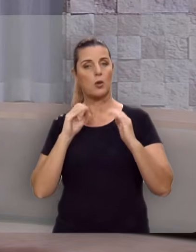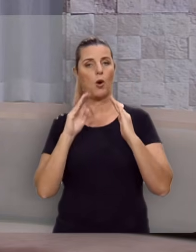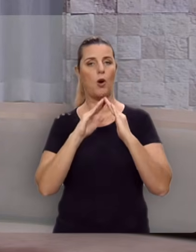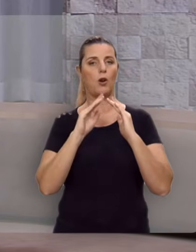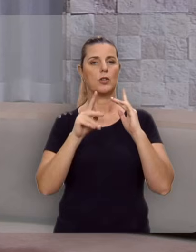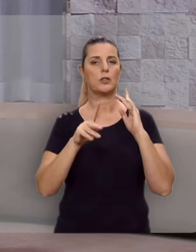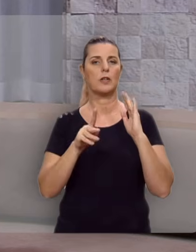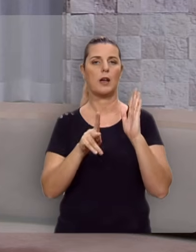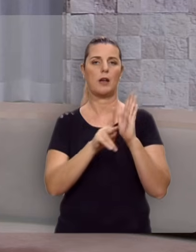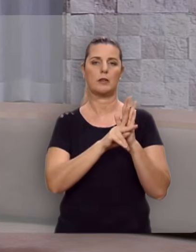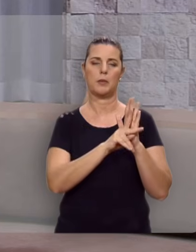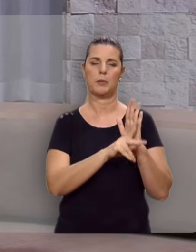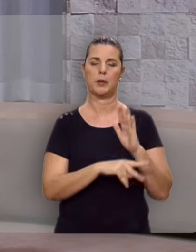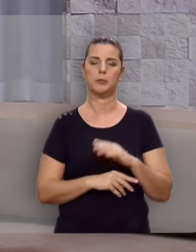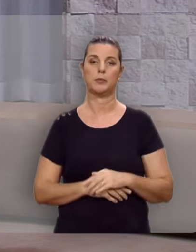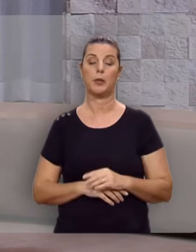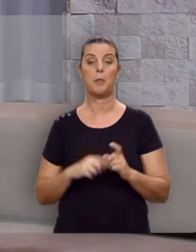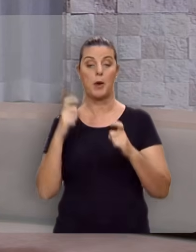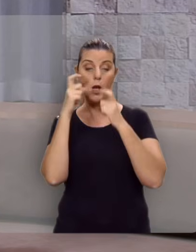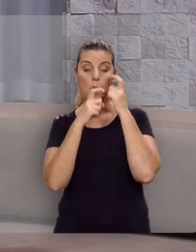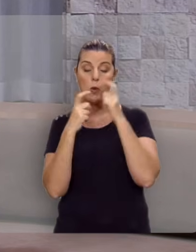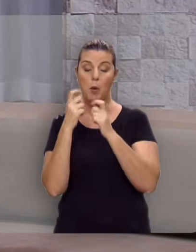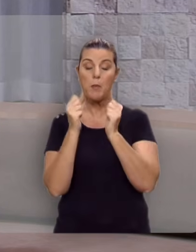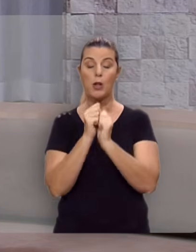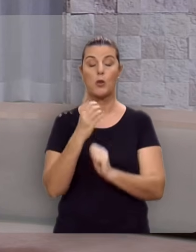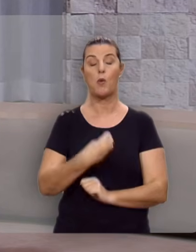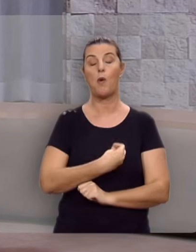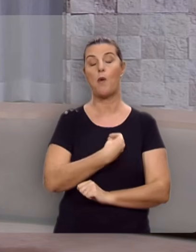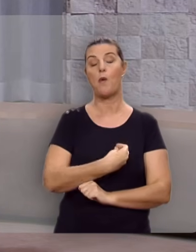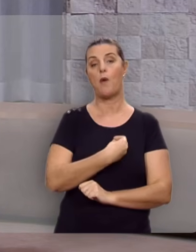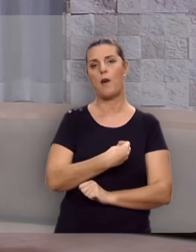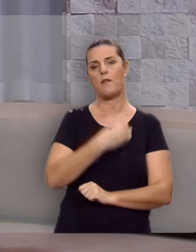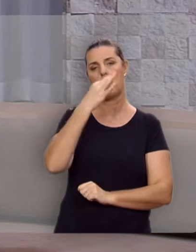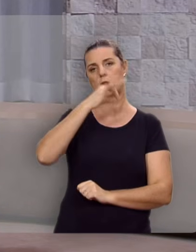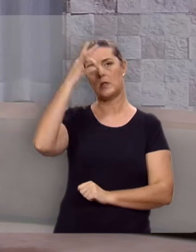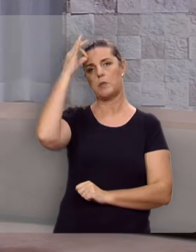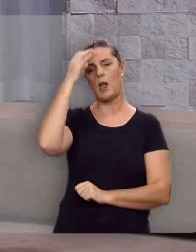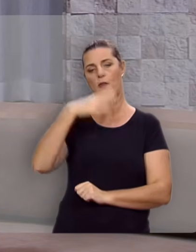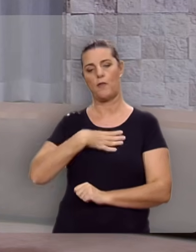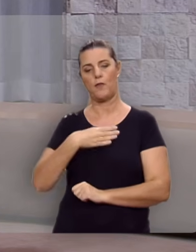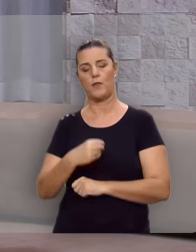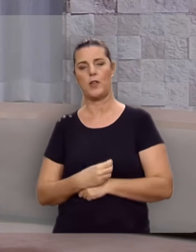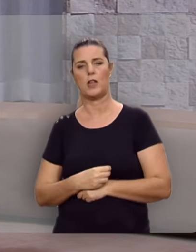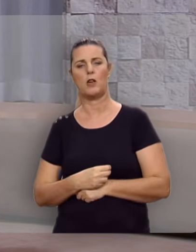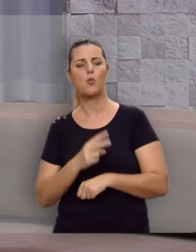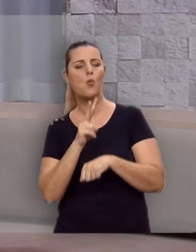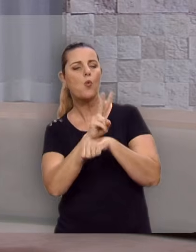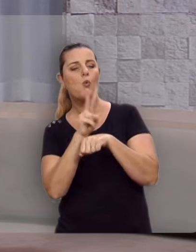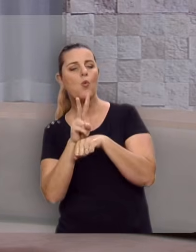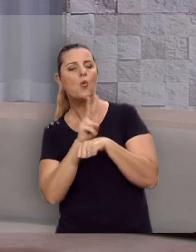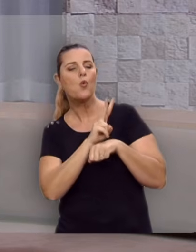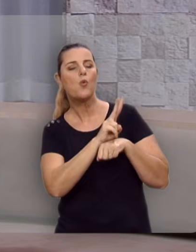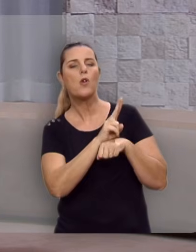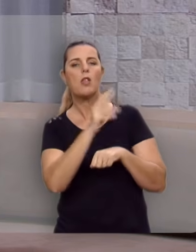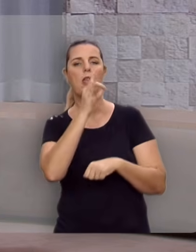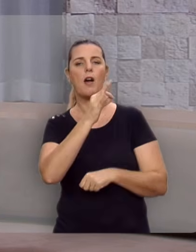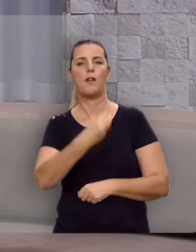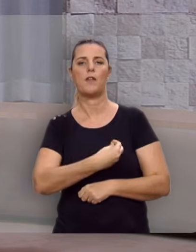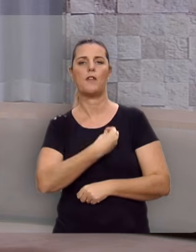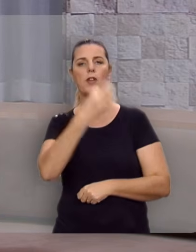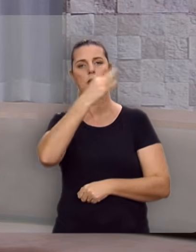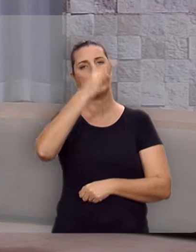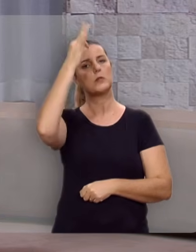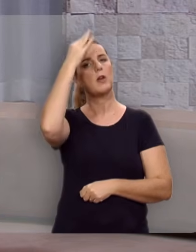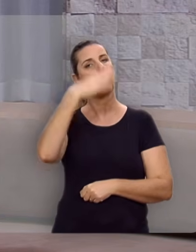seu lar. Ele se preocupava com a vida espiritual dos filhos. Ele velava e zelava pela vida